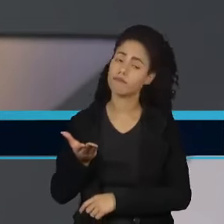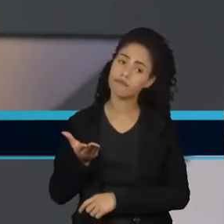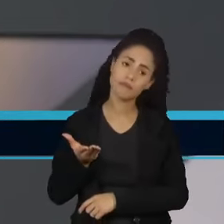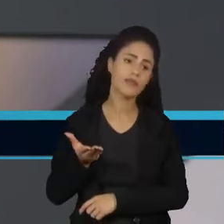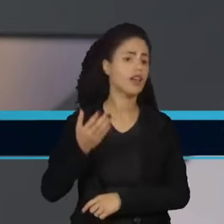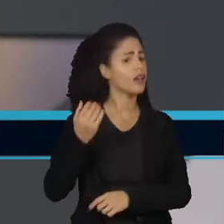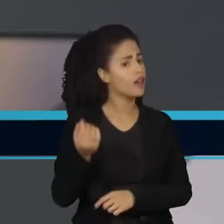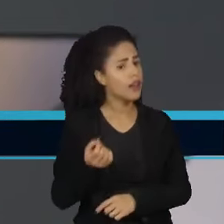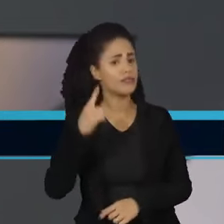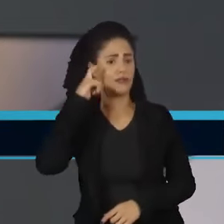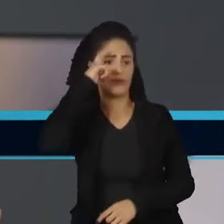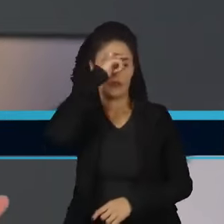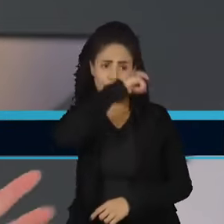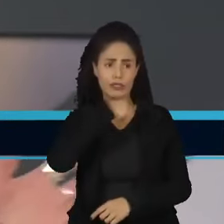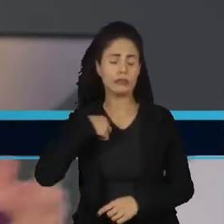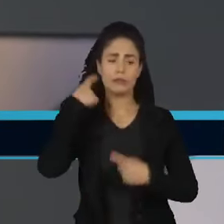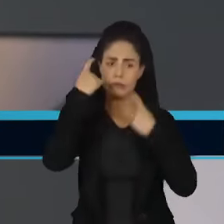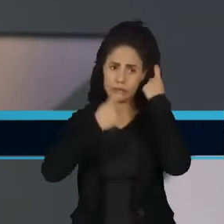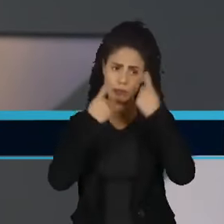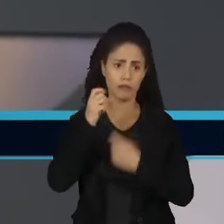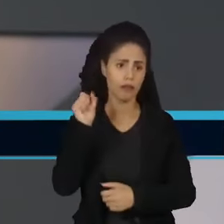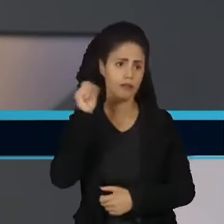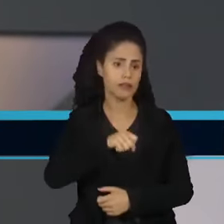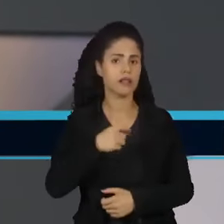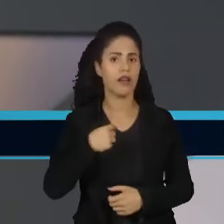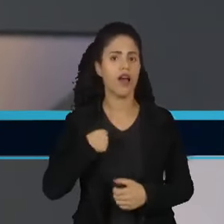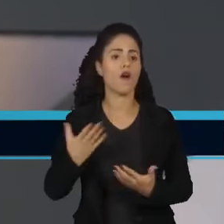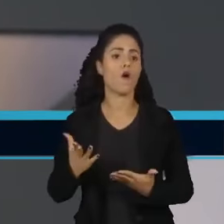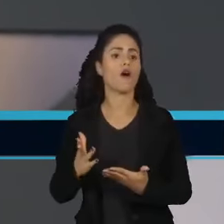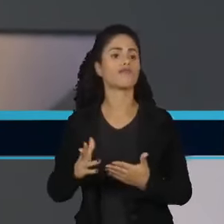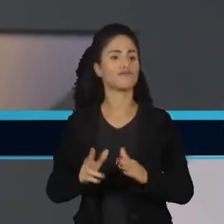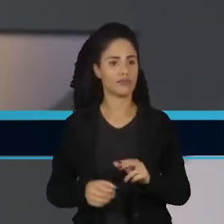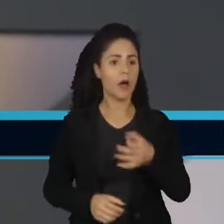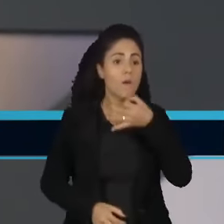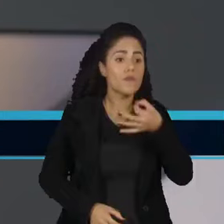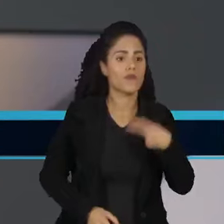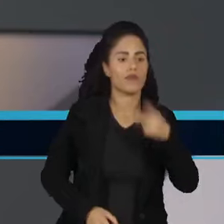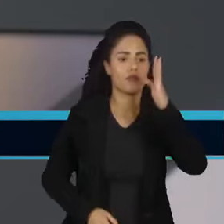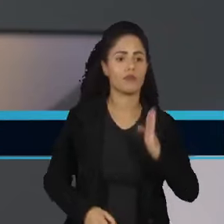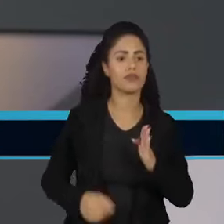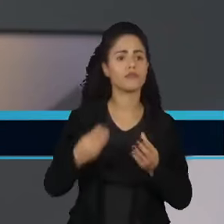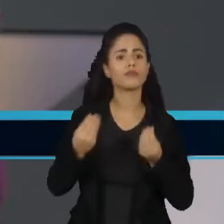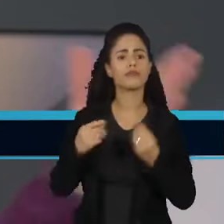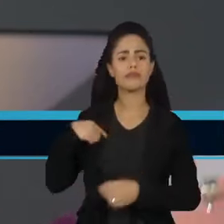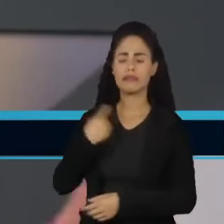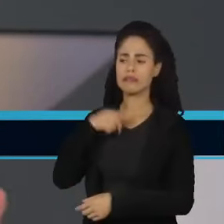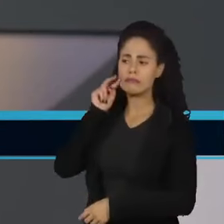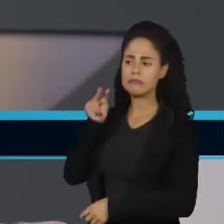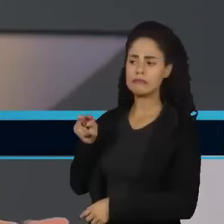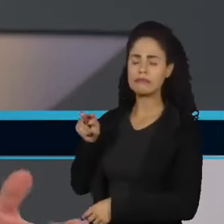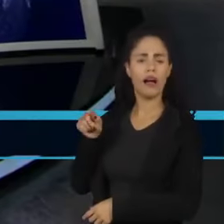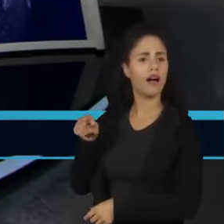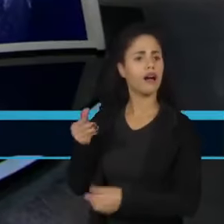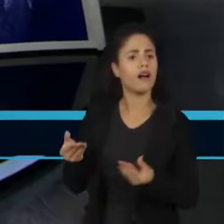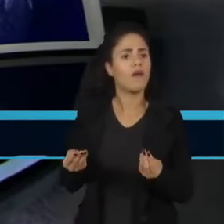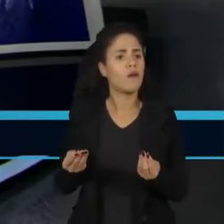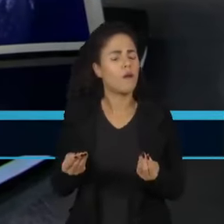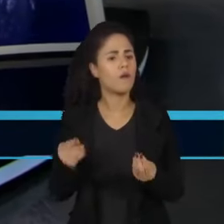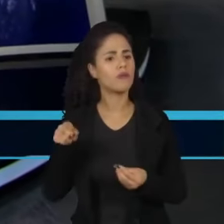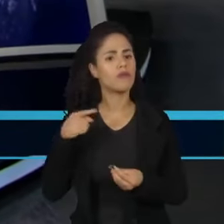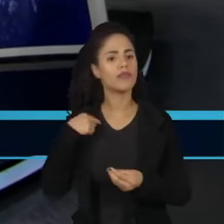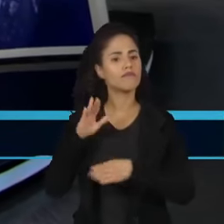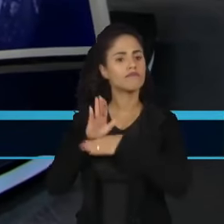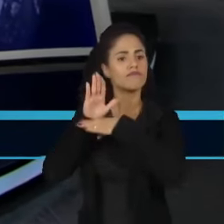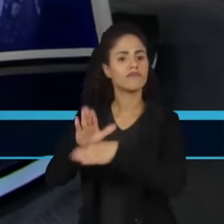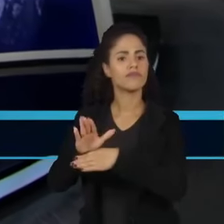não cria caminhos para sair. Me preocupa bastante, não só a posição do Brasil, mas como é que a gente consegue realmente fazer, como comunidade internacional, virar